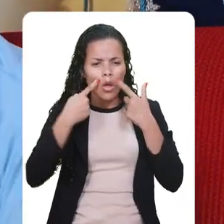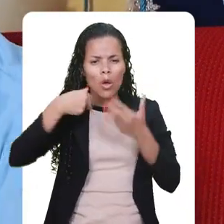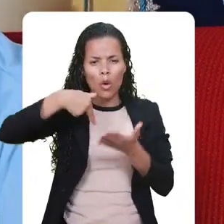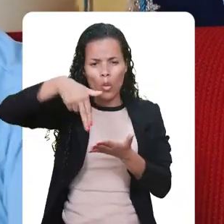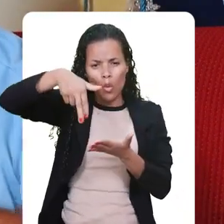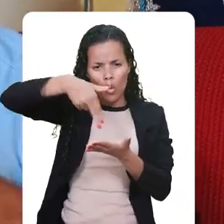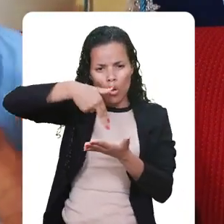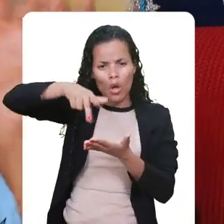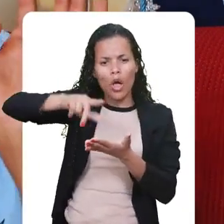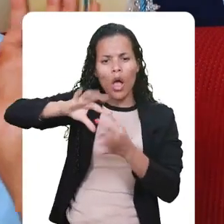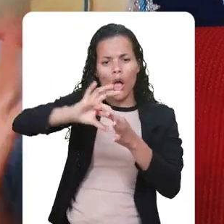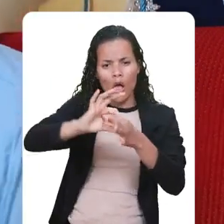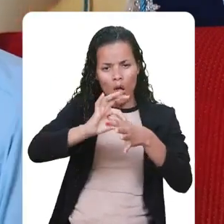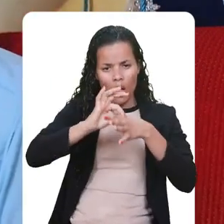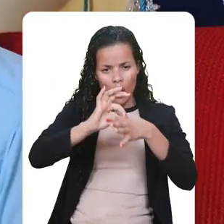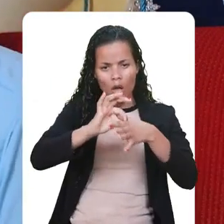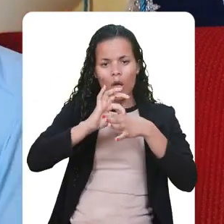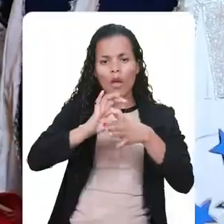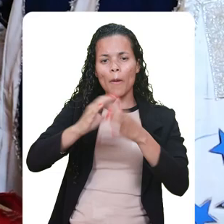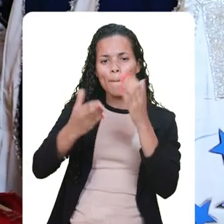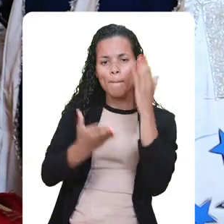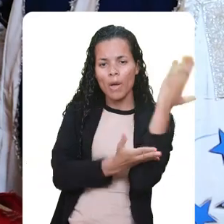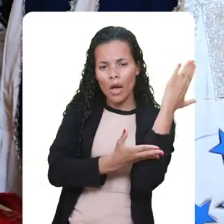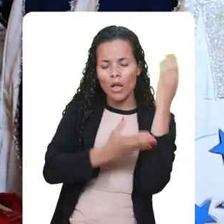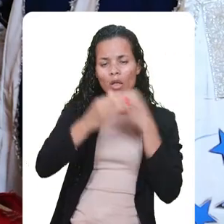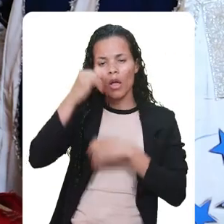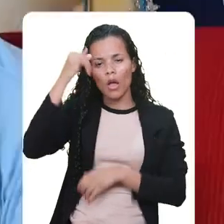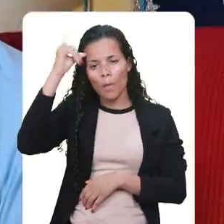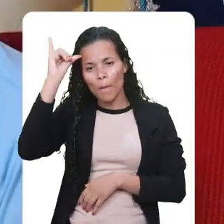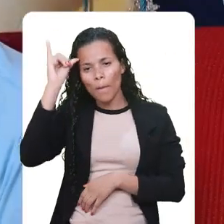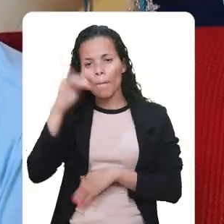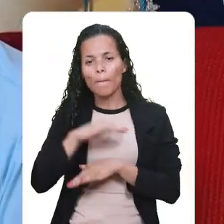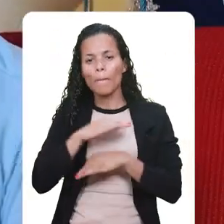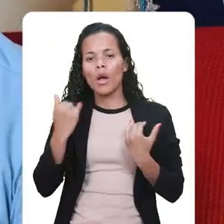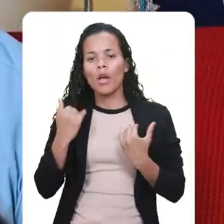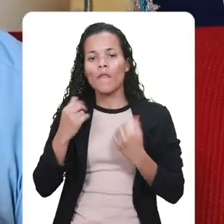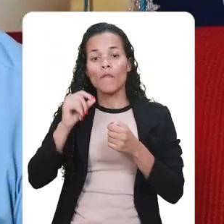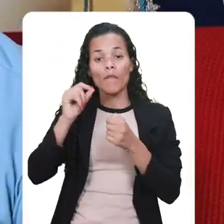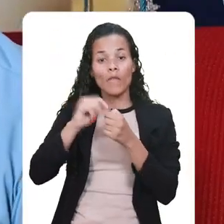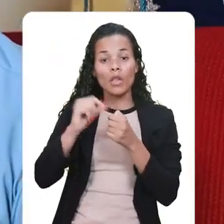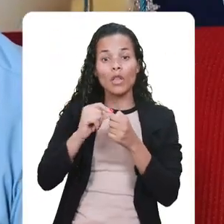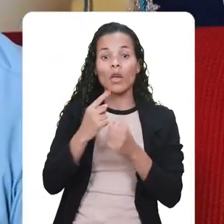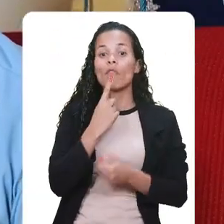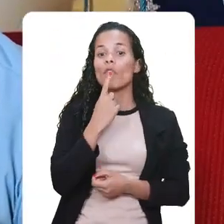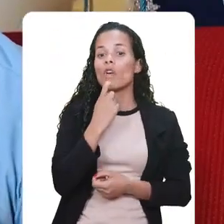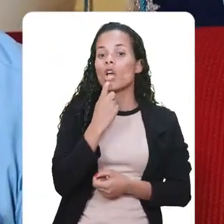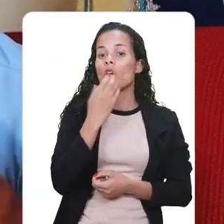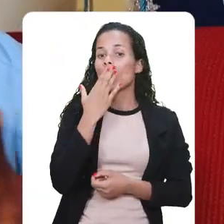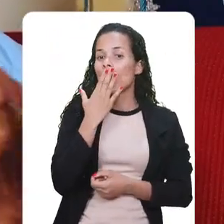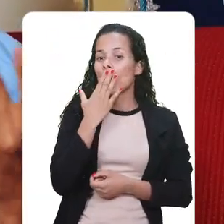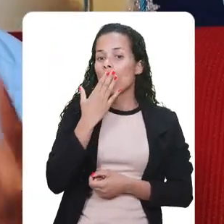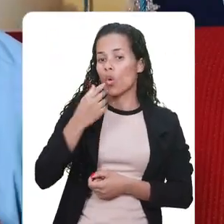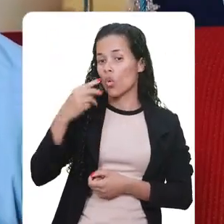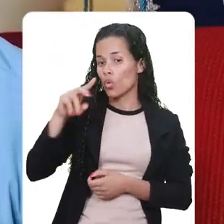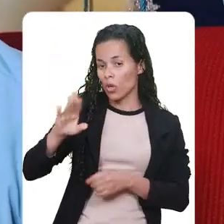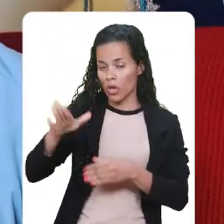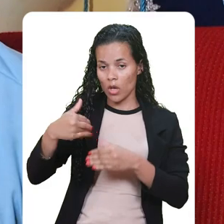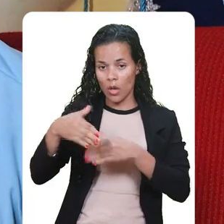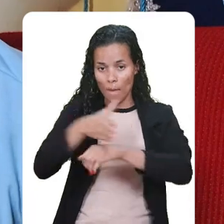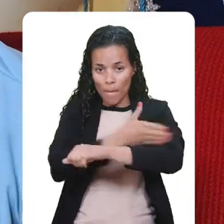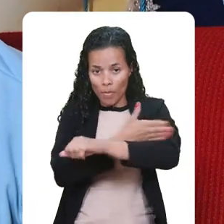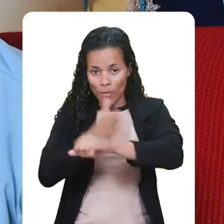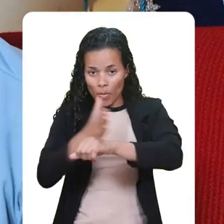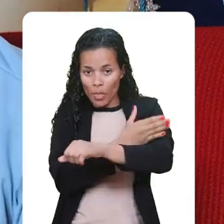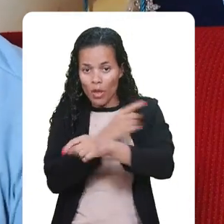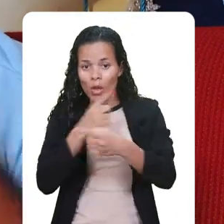machantes terminavam suas funções no matadouro, eles faziam um boi, e esse boi ele era vermelho, mas o tecido dele era branco, mas ele não